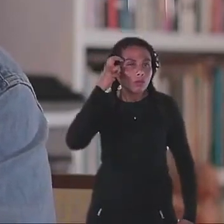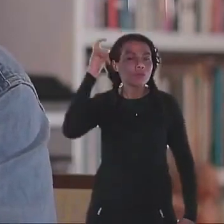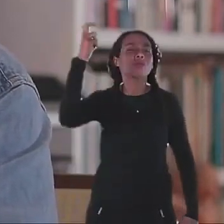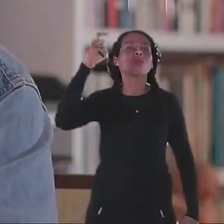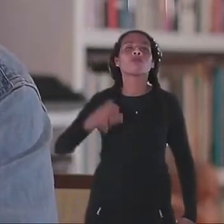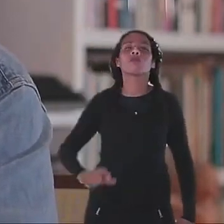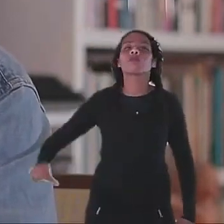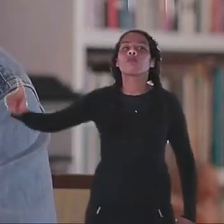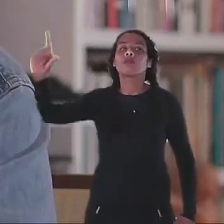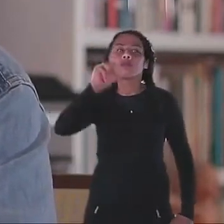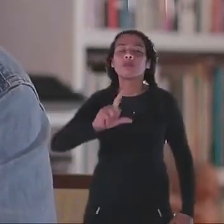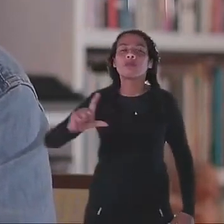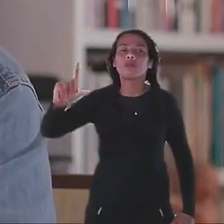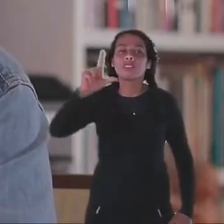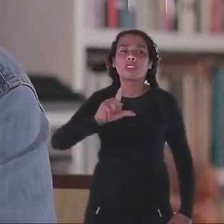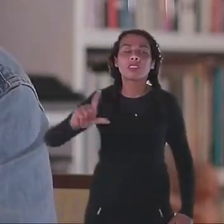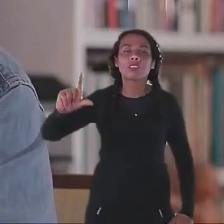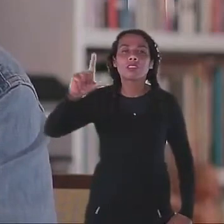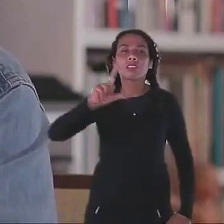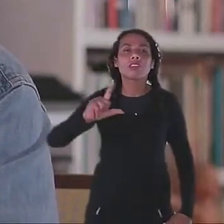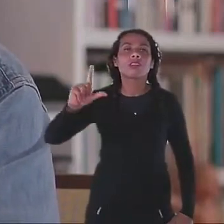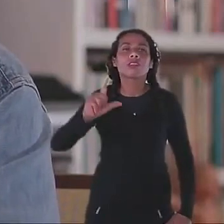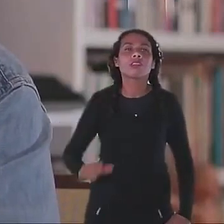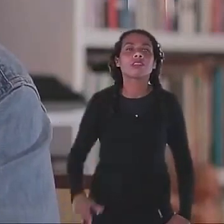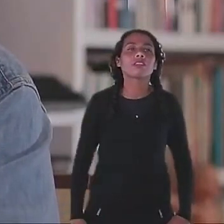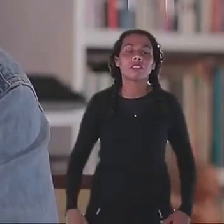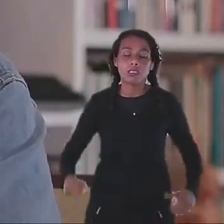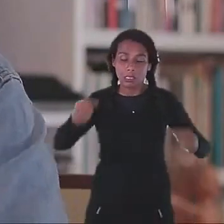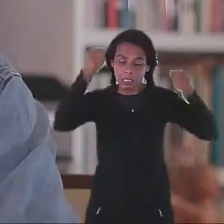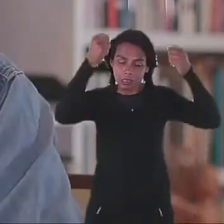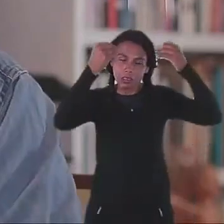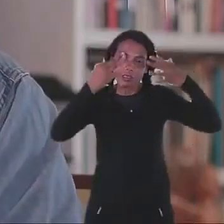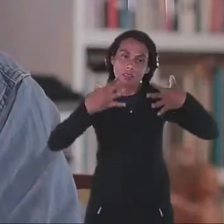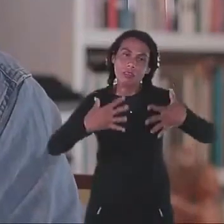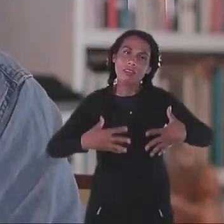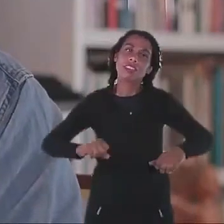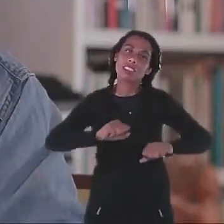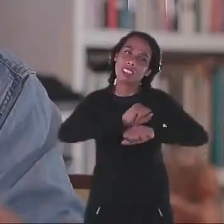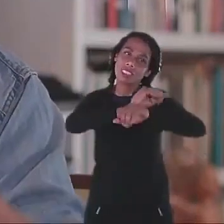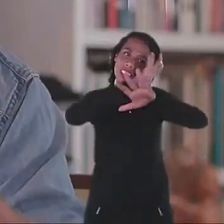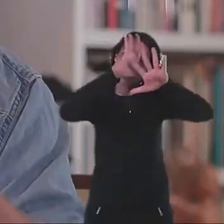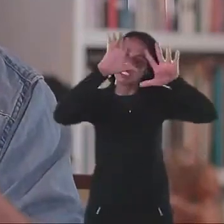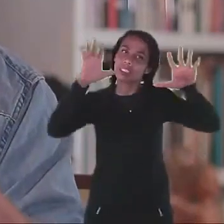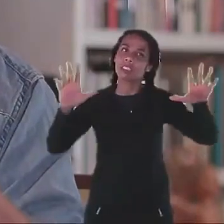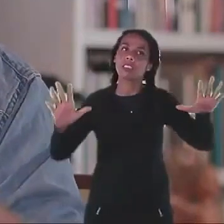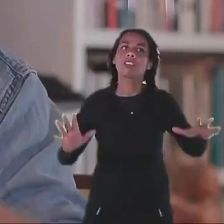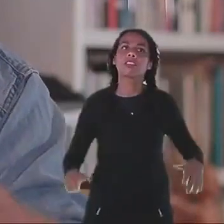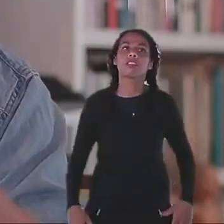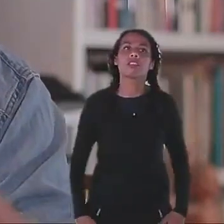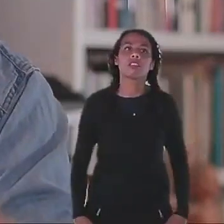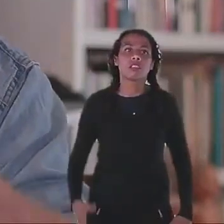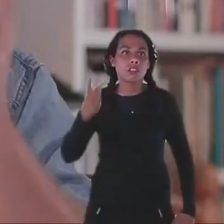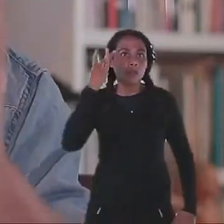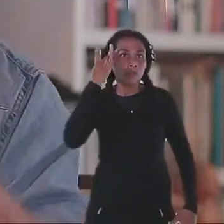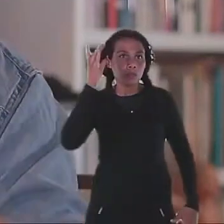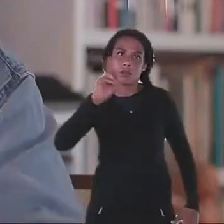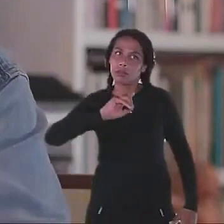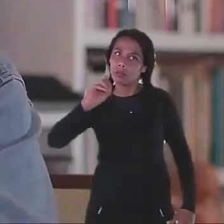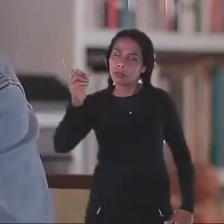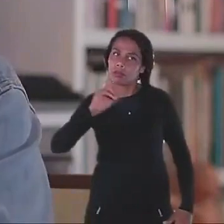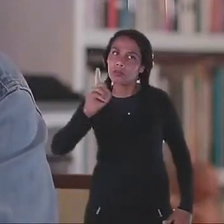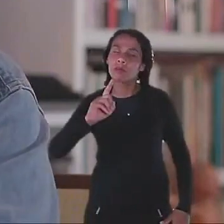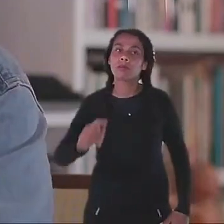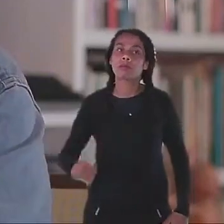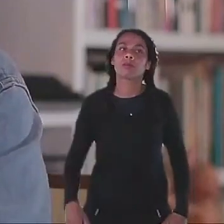literatura problemas difíceis de uma forma clara. Fácil não vou mentir, não é fácil porque o assunto